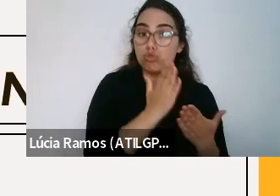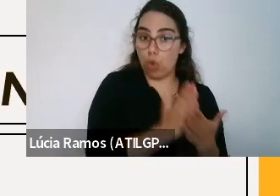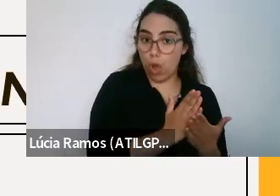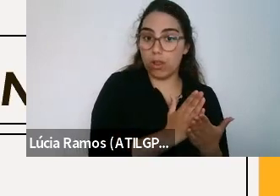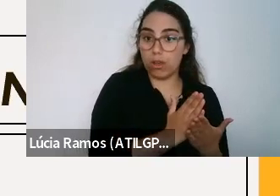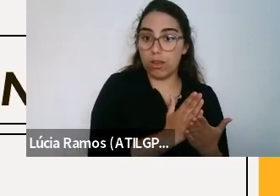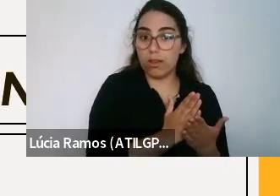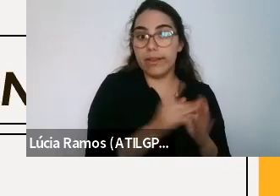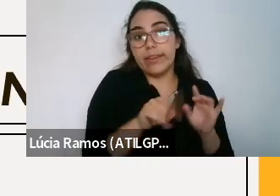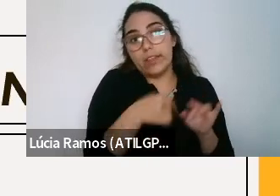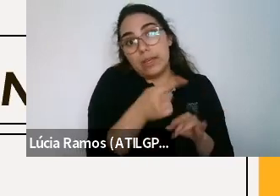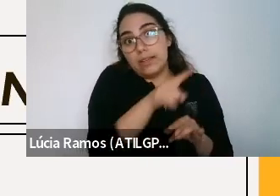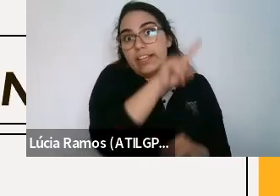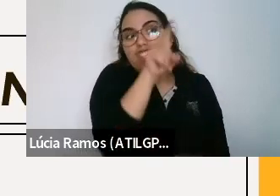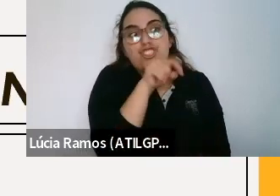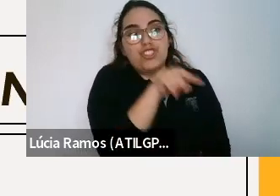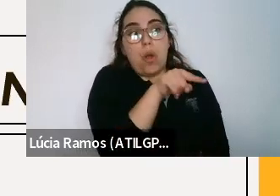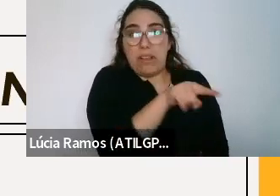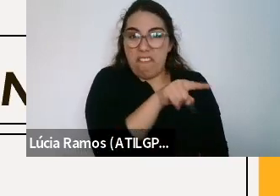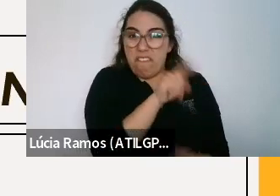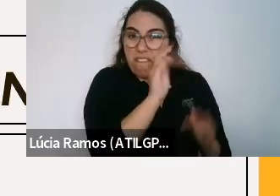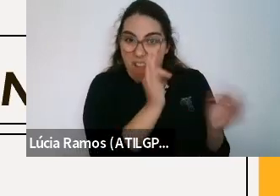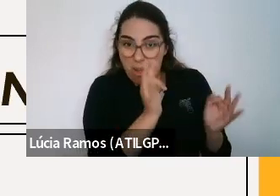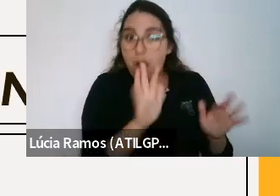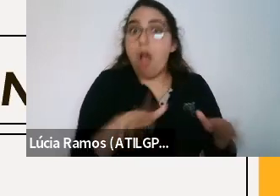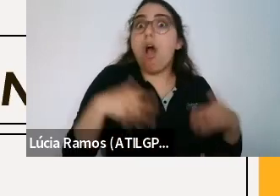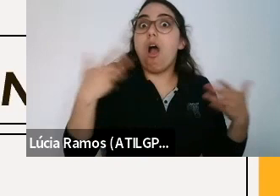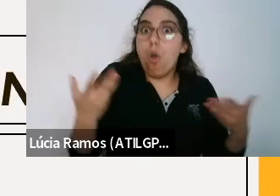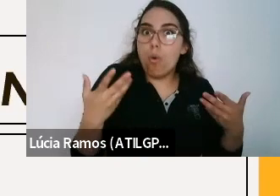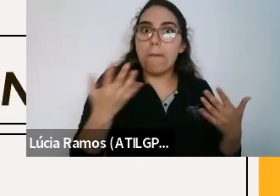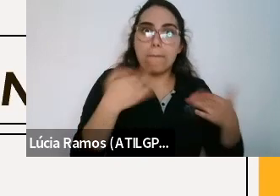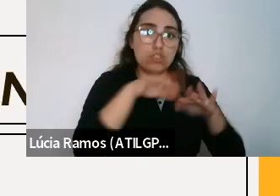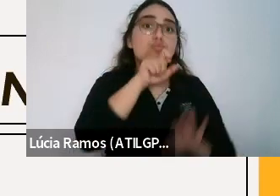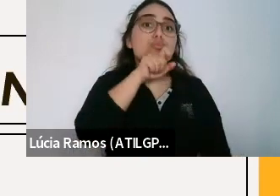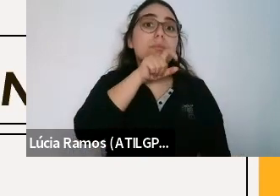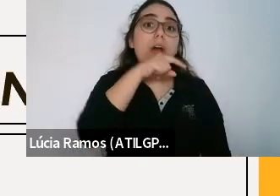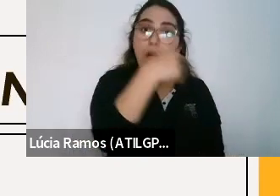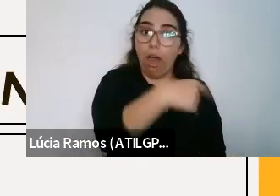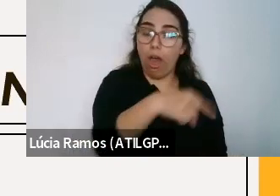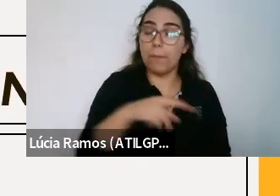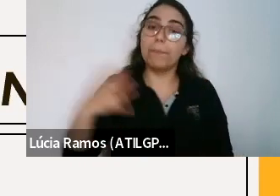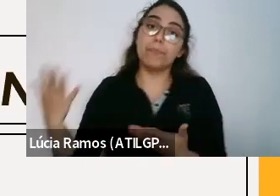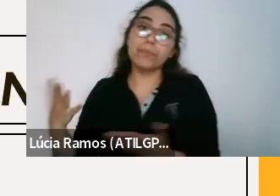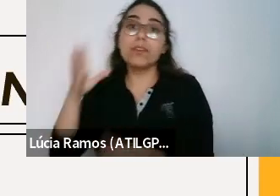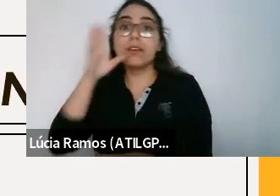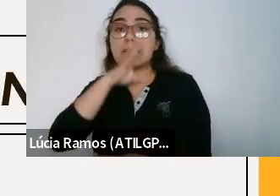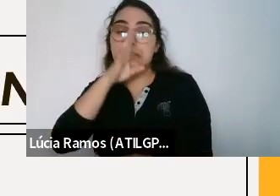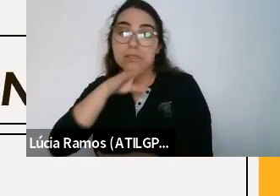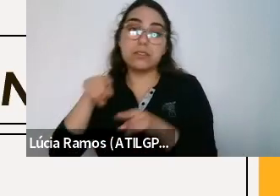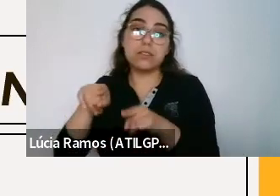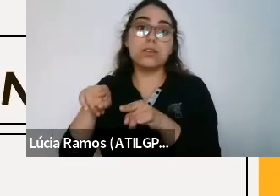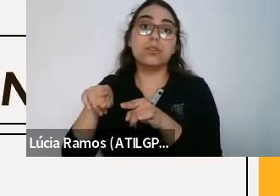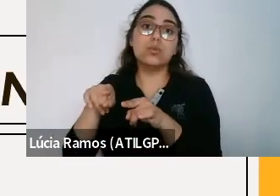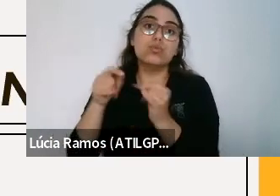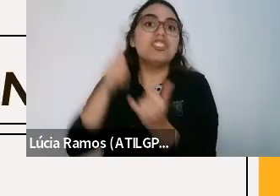é eficaz ou não, mas de facto existe esta possibilidade. No ambiente digital, isso não é possível, não é? Porque o ambiente digital acompanha o aluno para